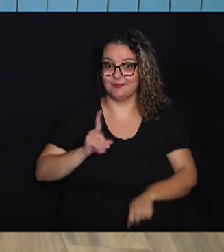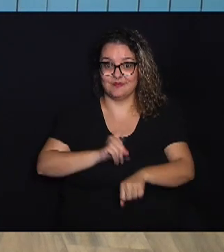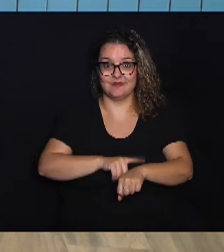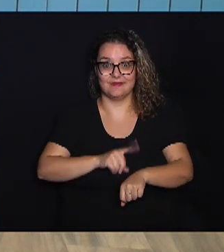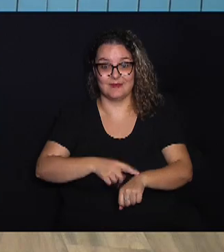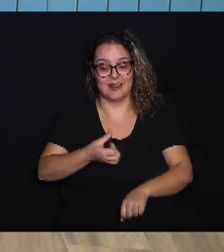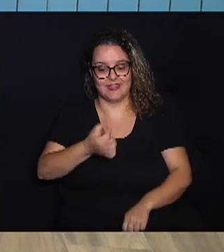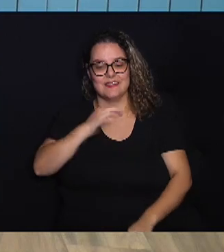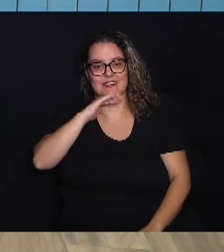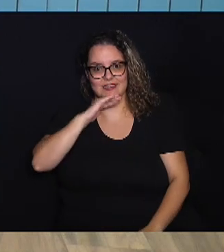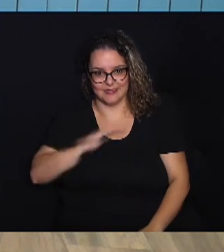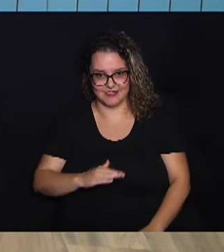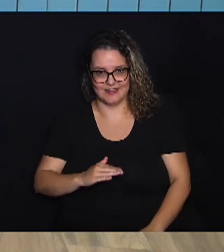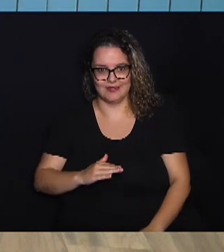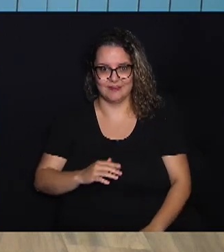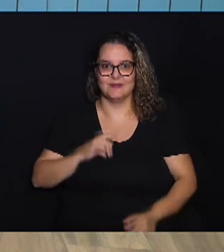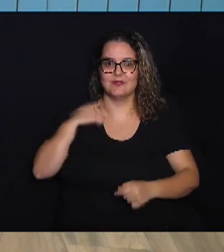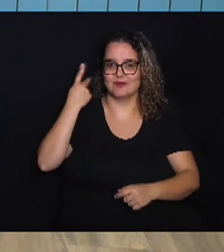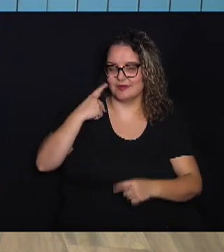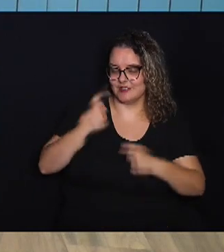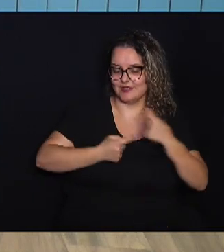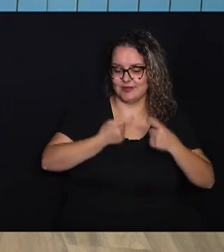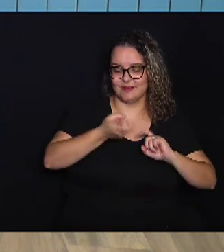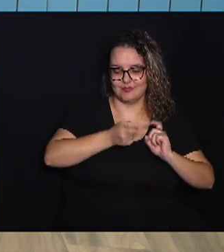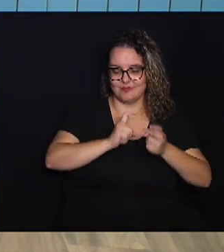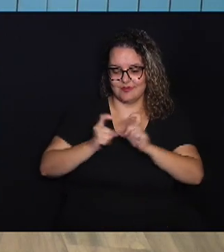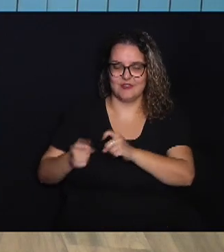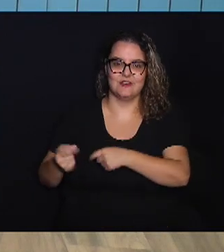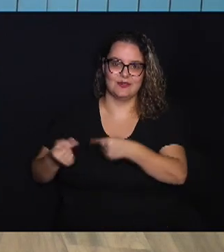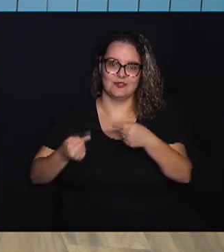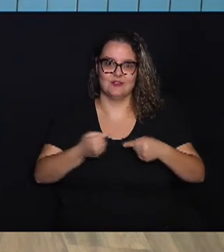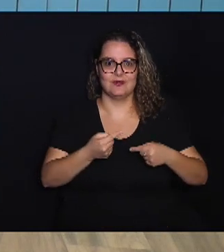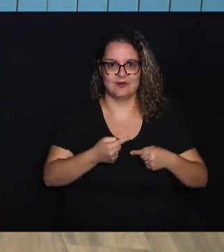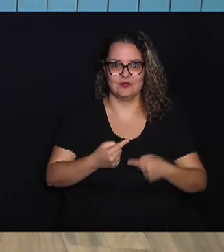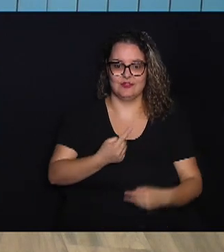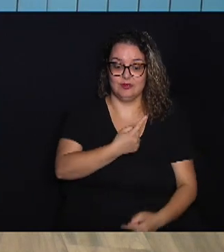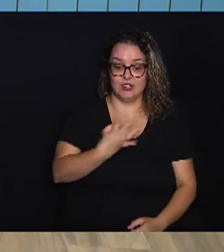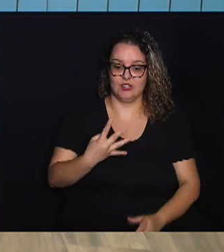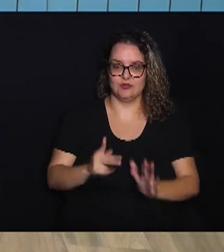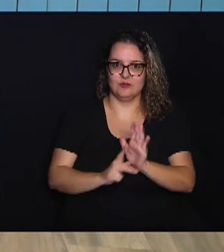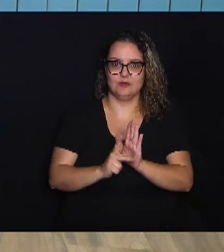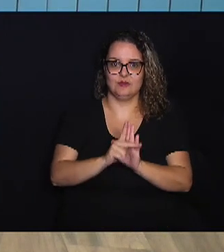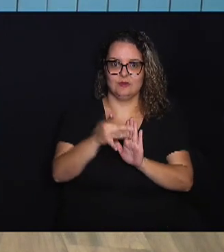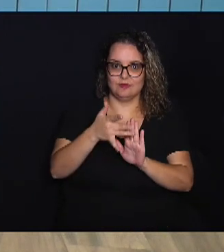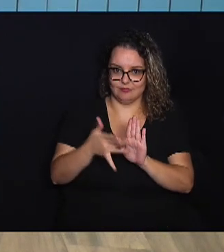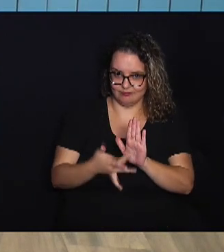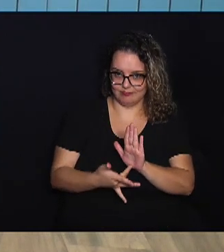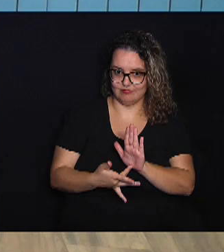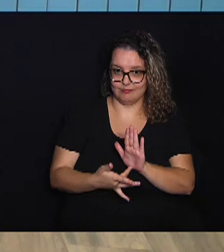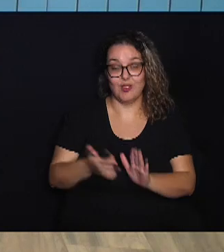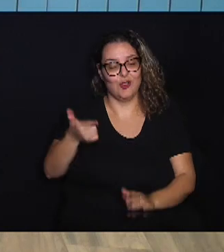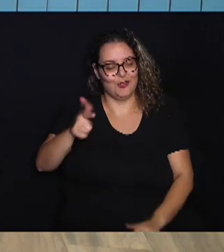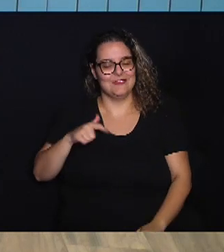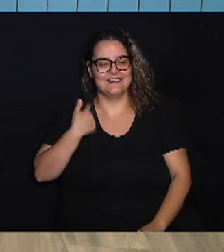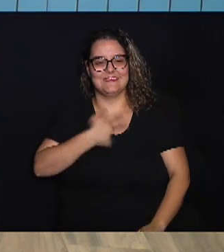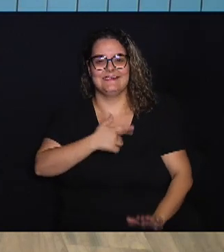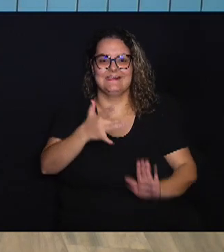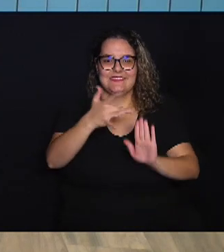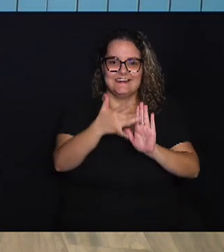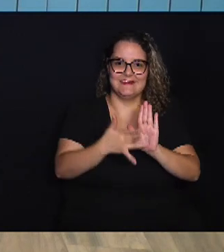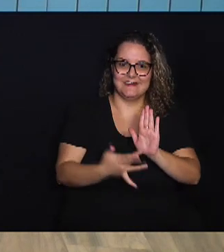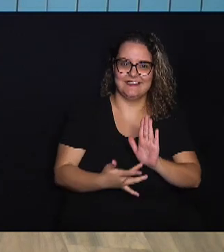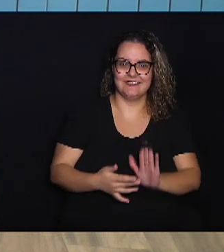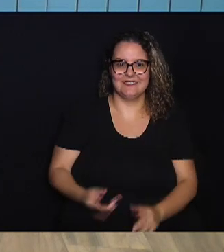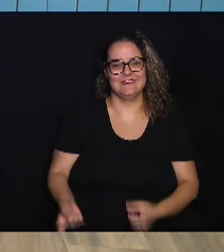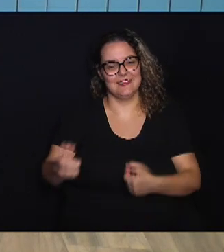6 horas da tarde, os vereadores vão se reunir para discutir e votar 14 projetos. Continue na nossa programação e